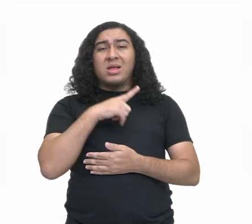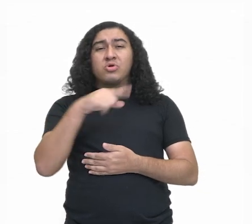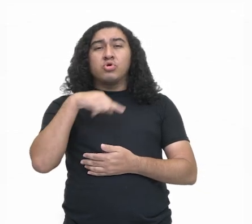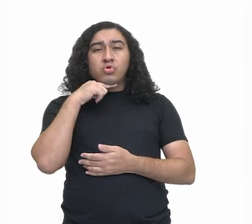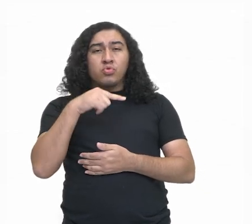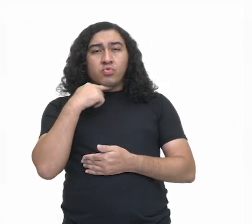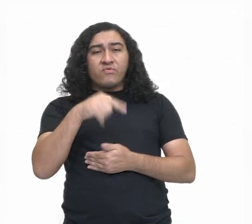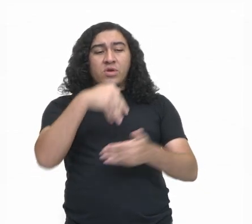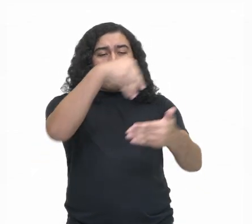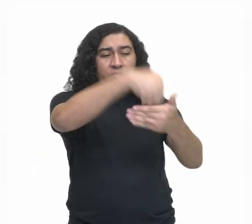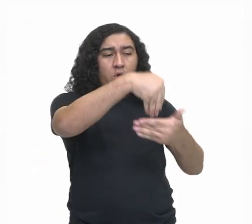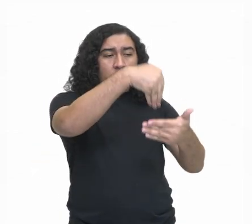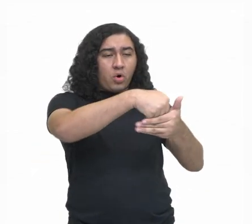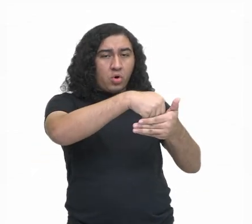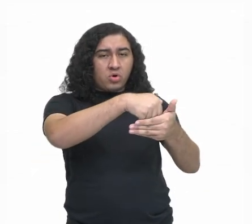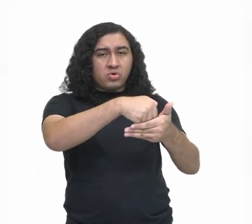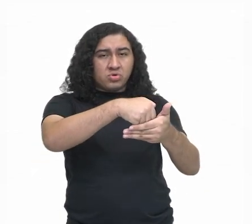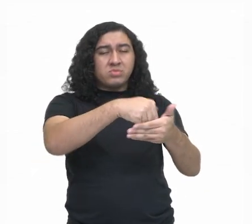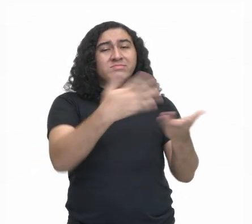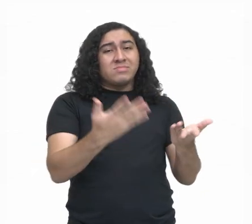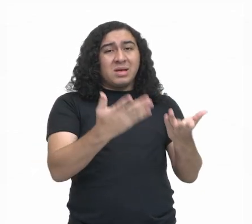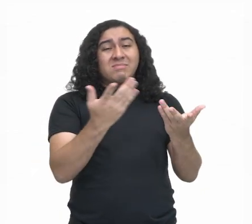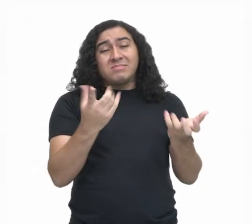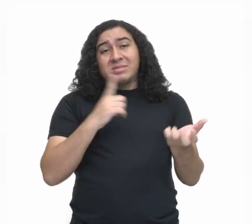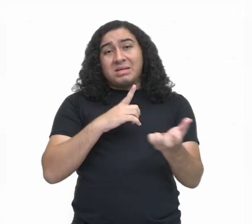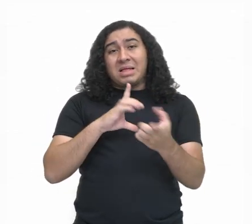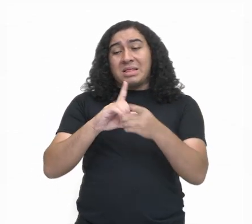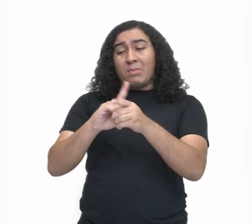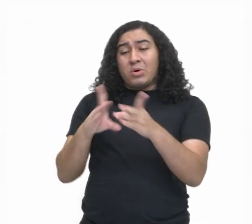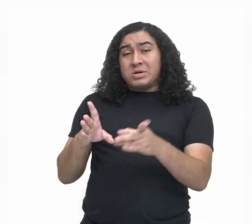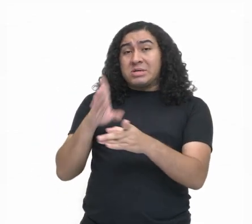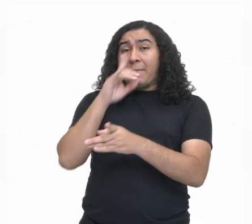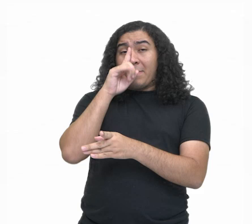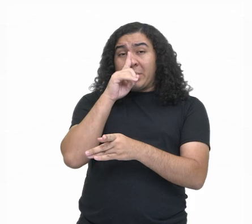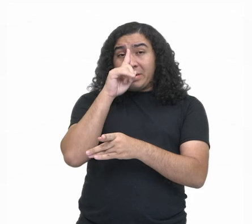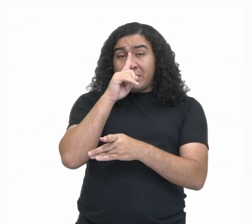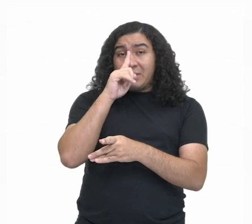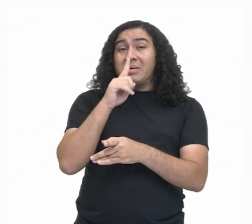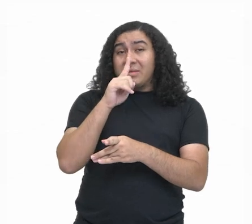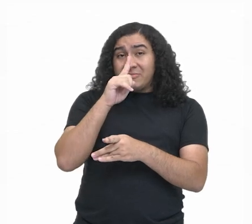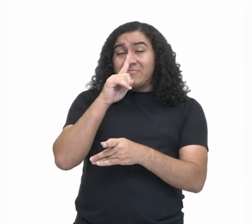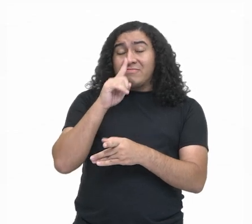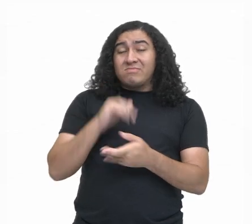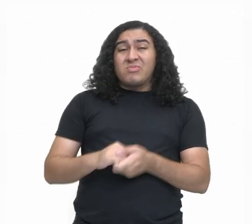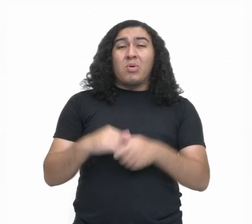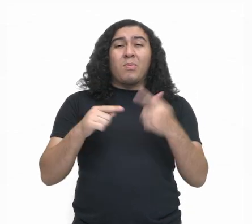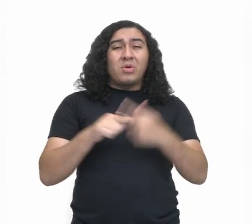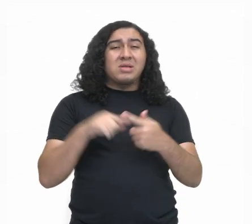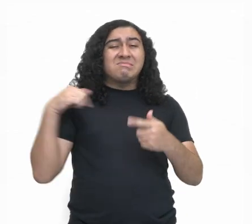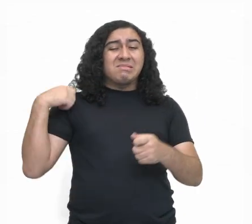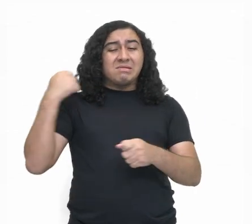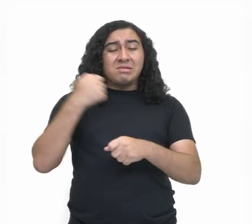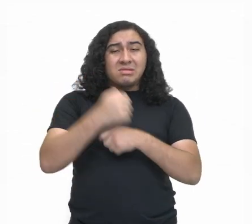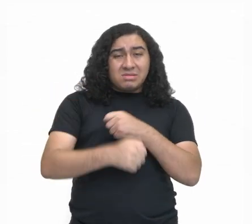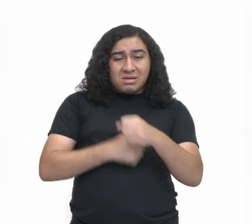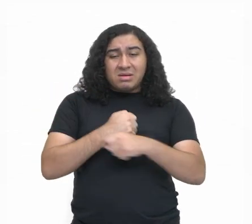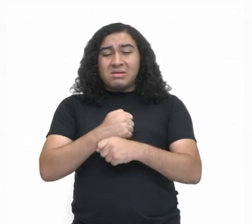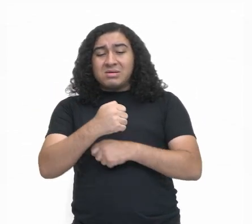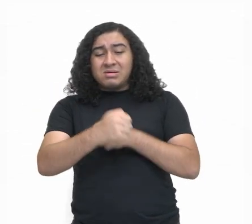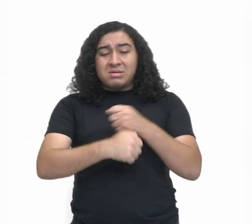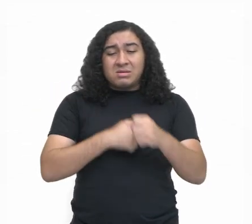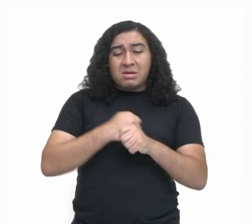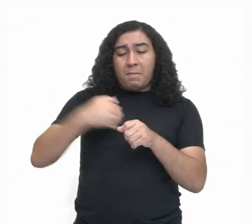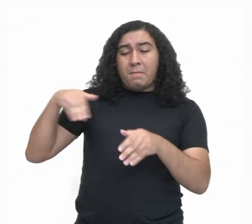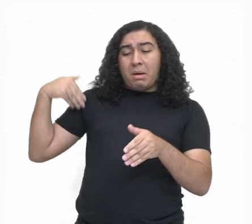aí coloca em risco o processo democrático, né? Durante anos o Brasil elegeu e elege pessoas